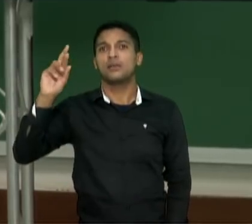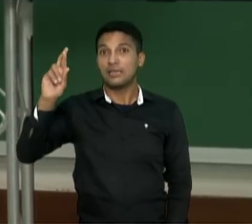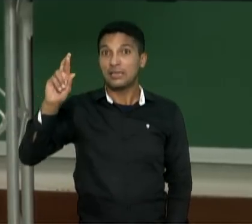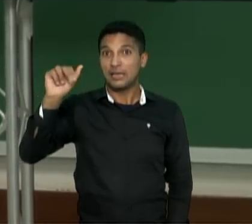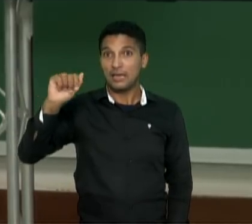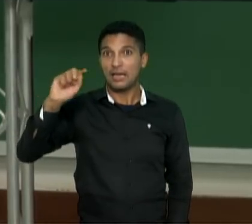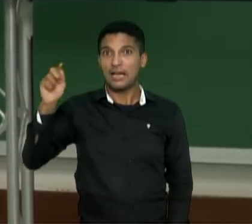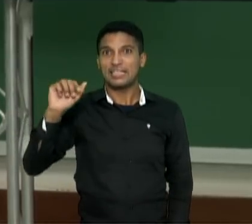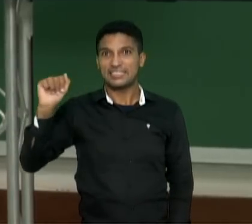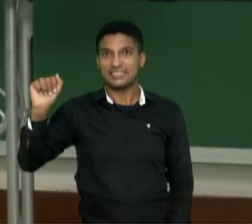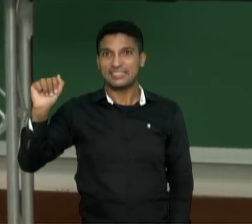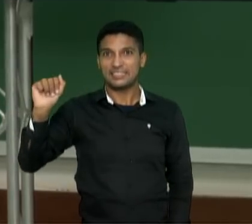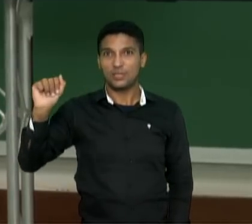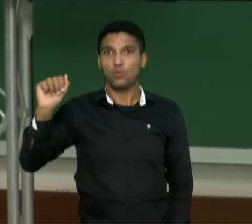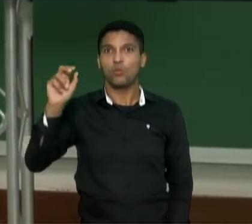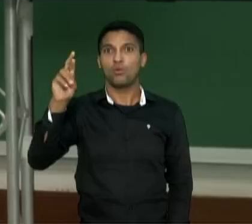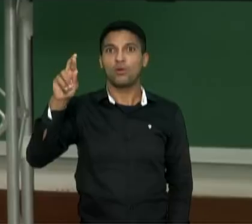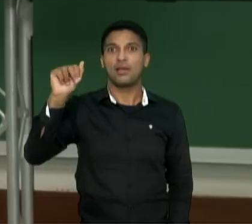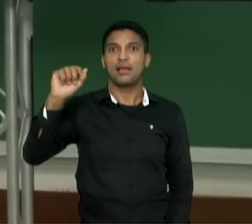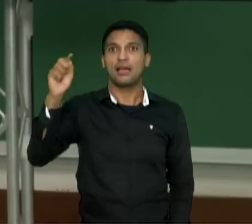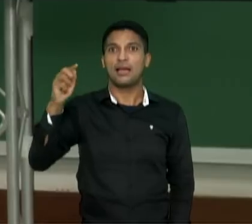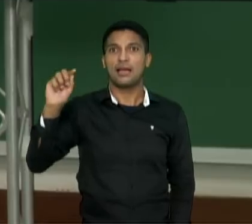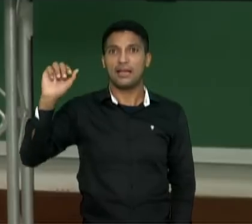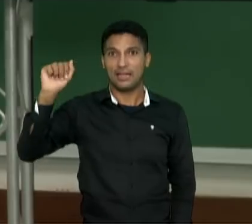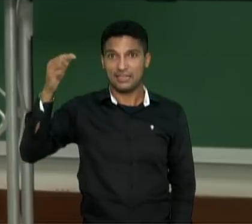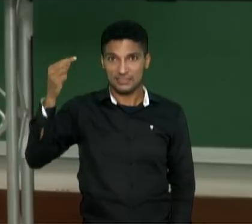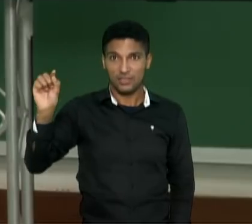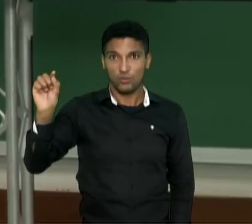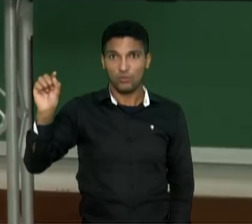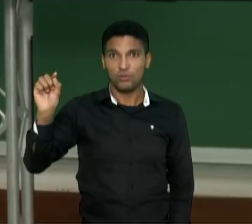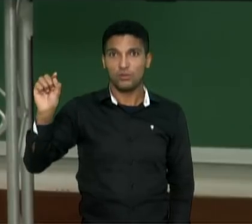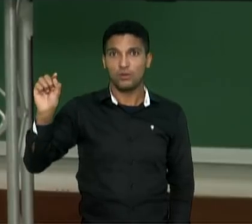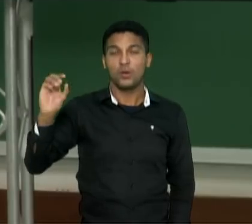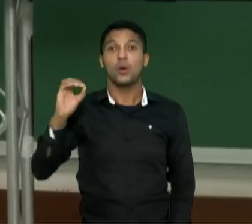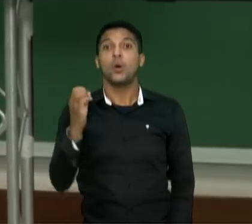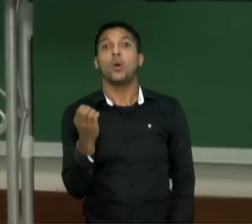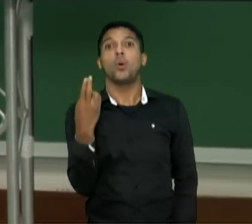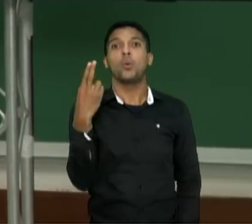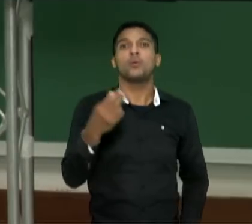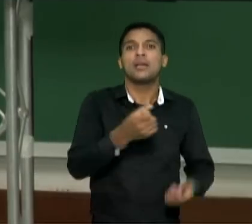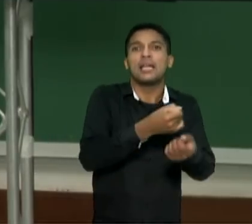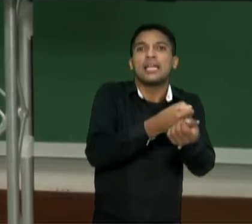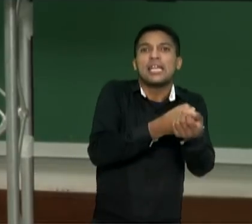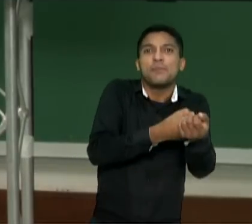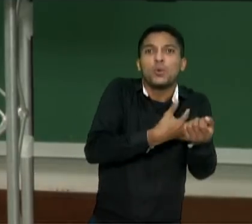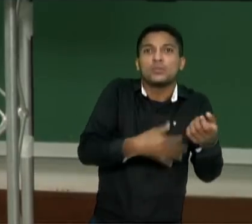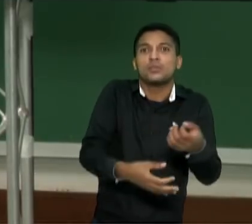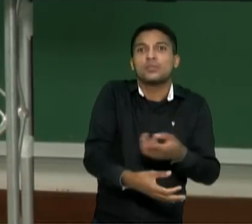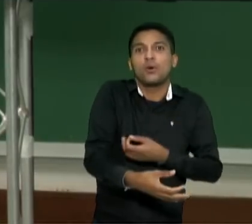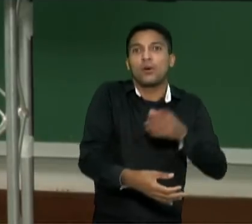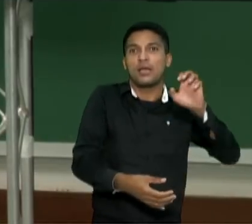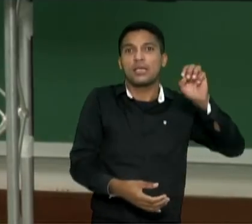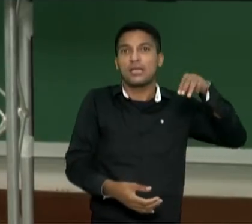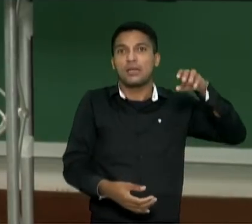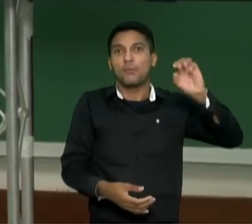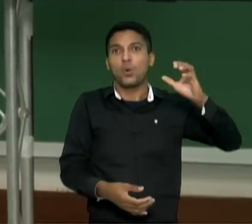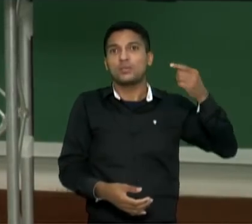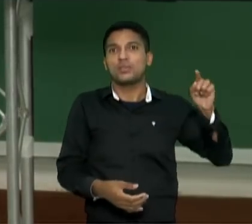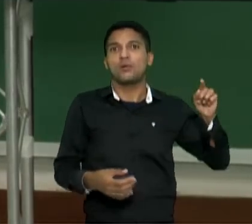emoção. É possível colocar uma quantidade maior de uma ou de outra no fazer artístico? Essa é a pergunta que eu